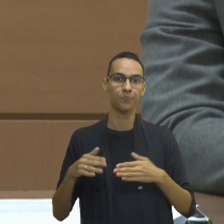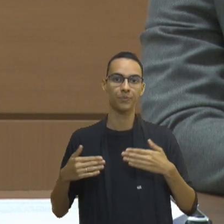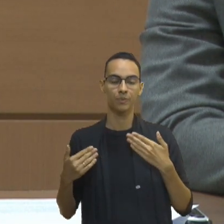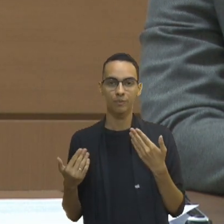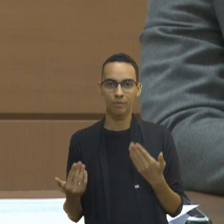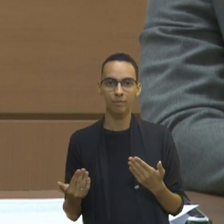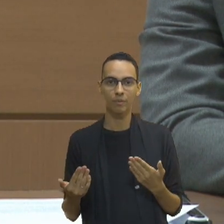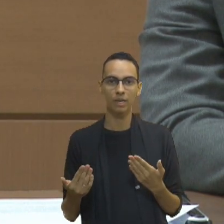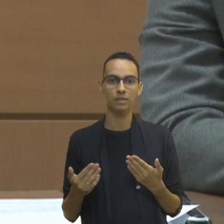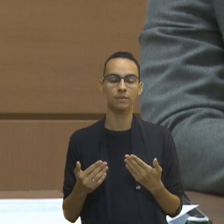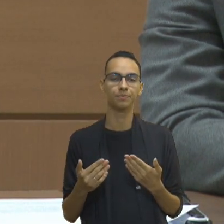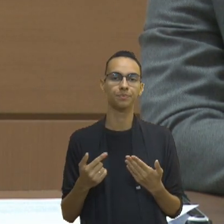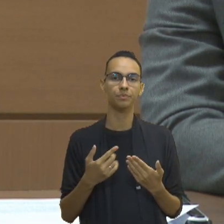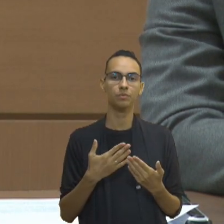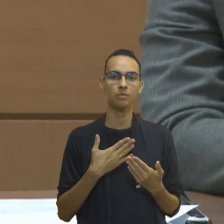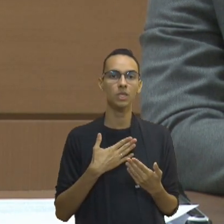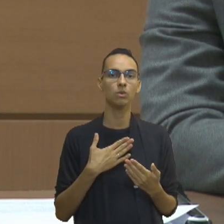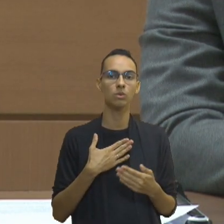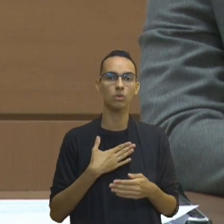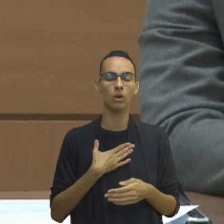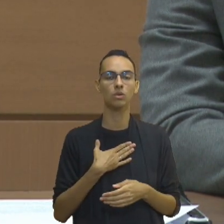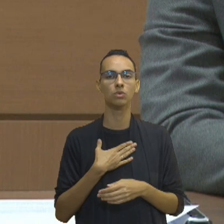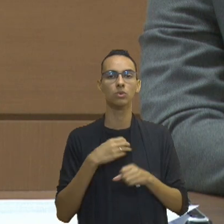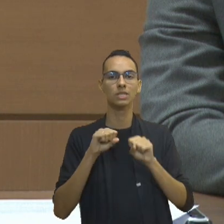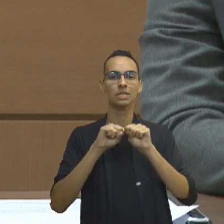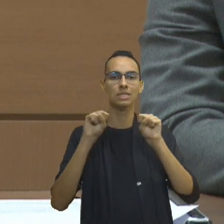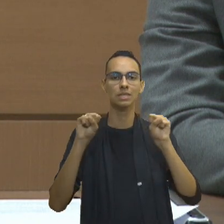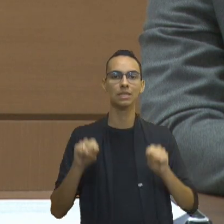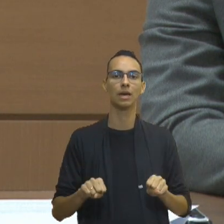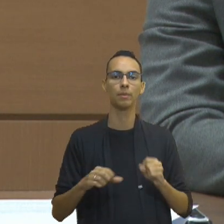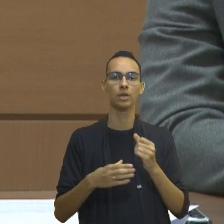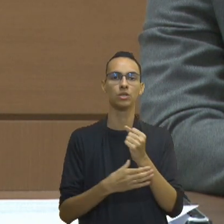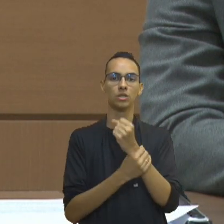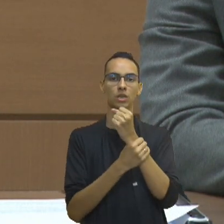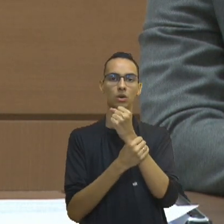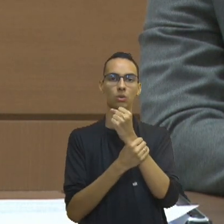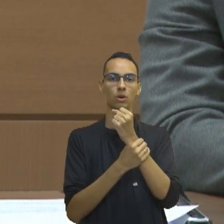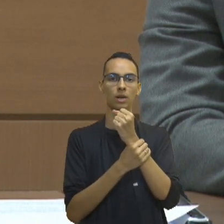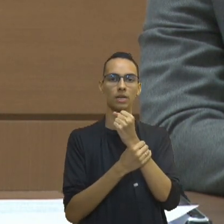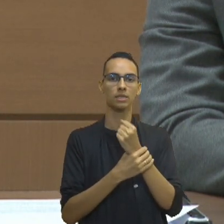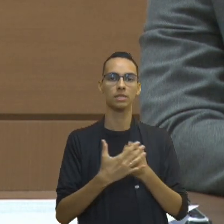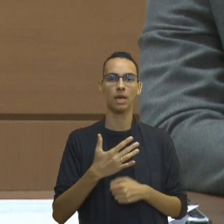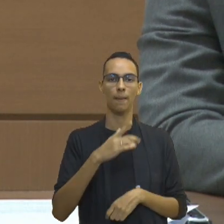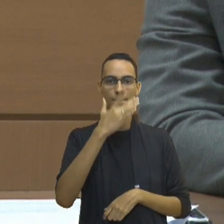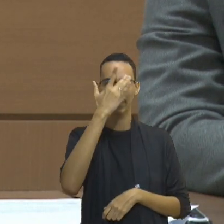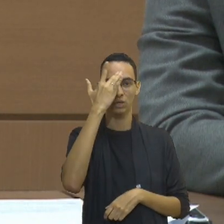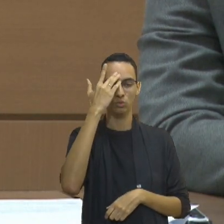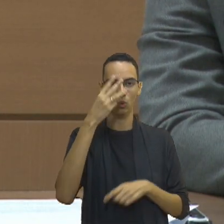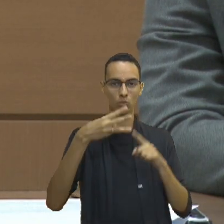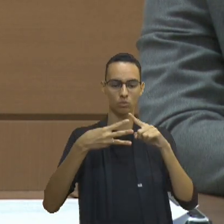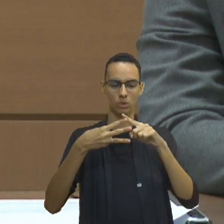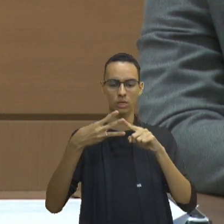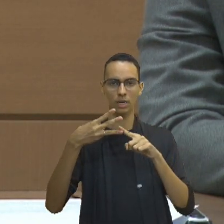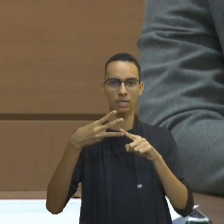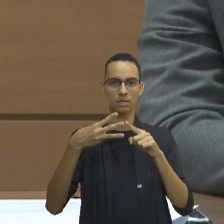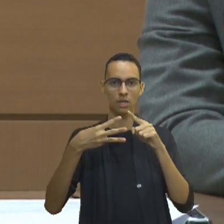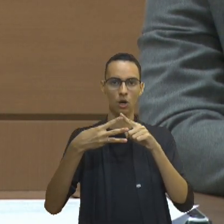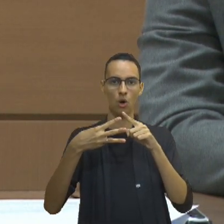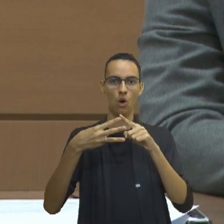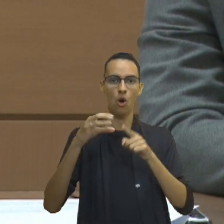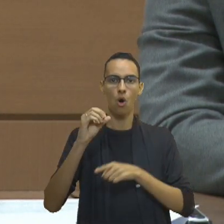vigilância envolvendo pessoal se apoia em 3 pilares interligados: vigilância